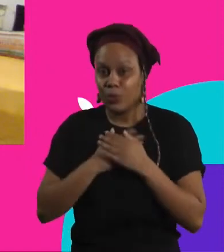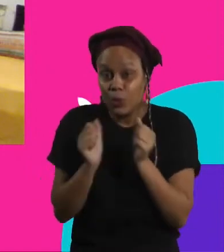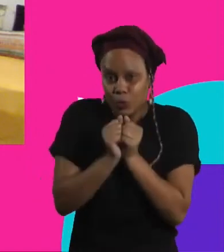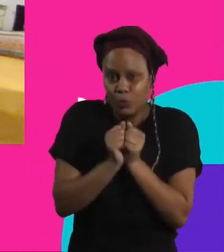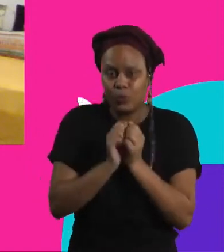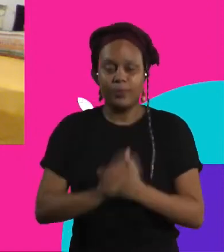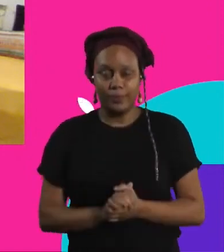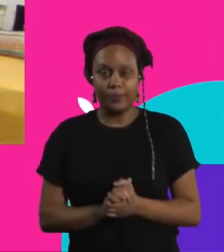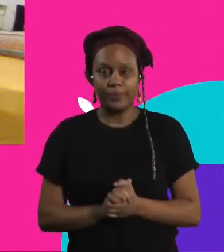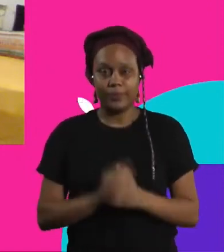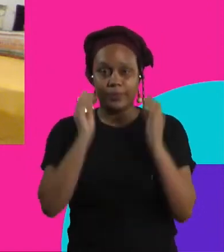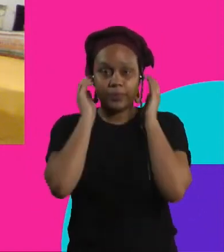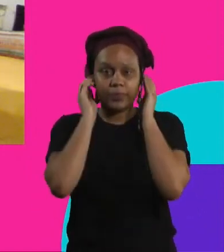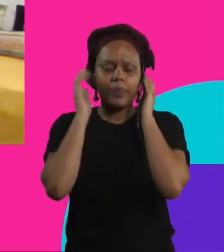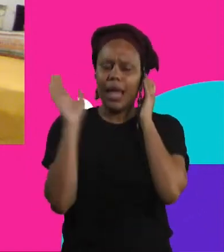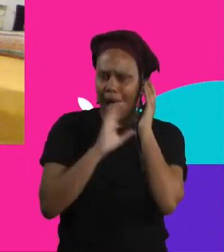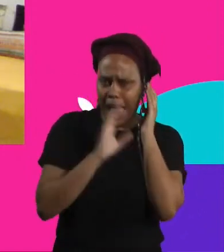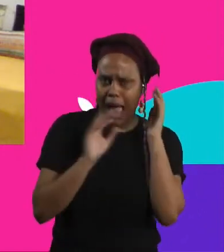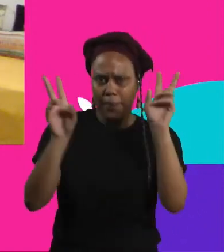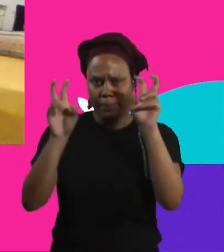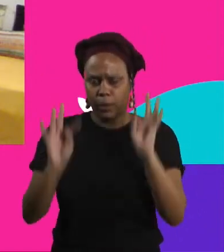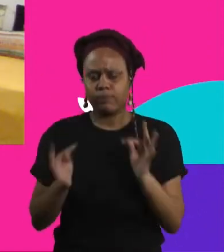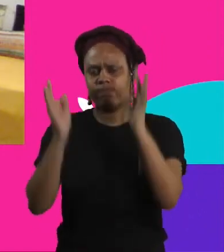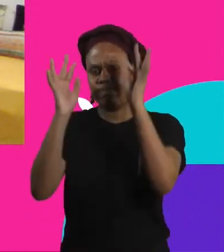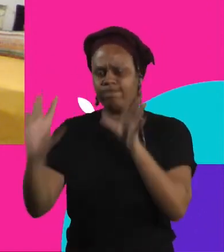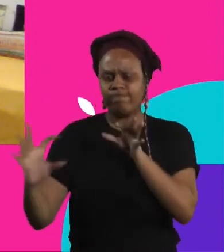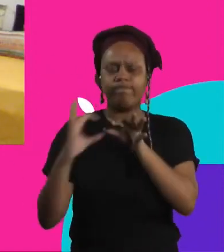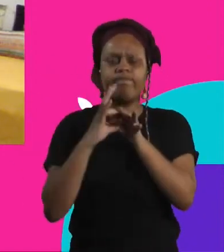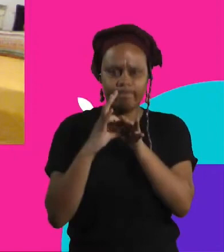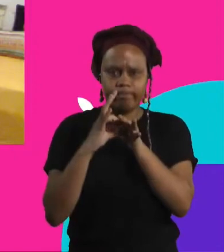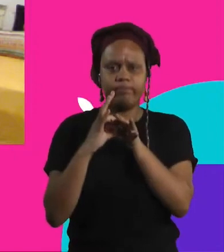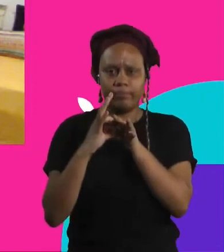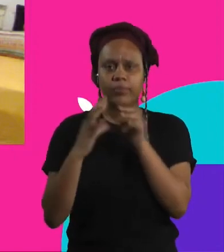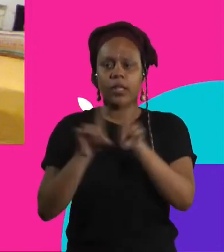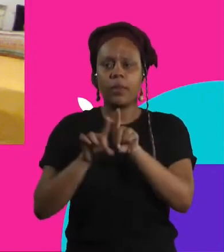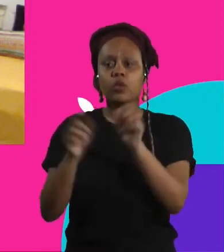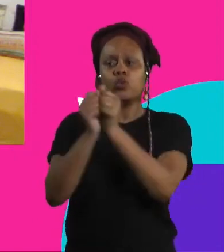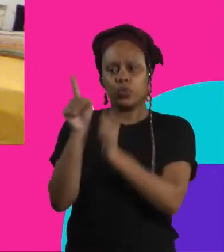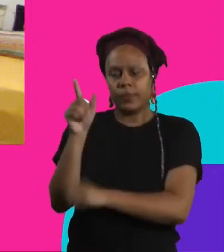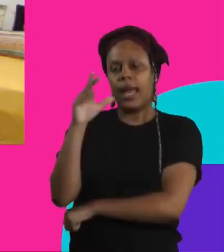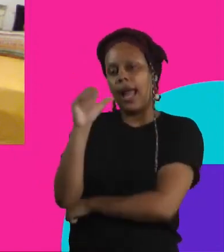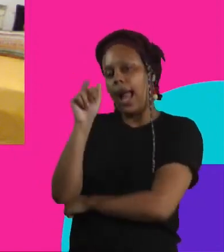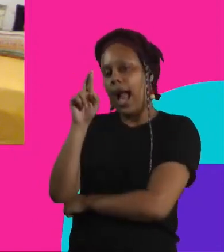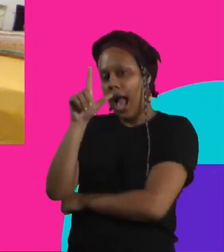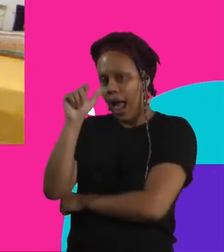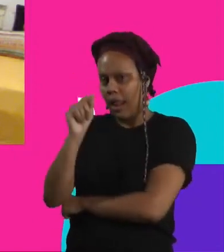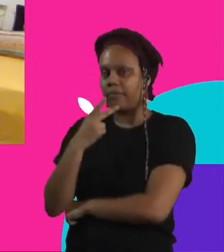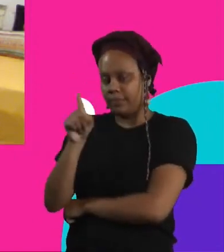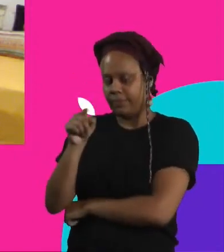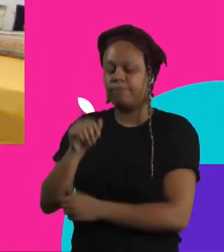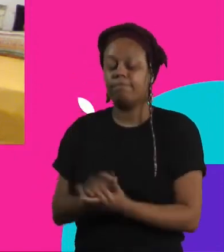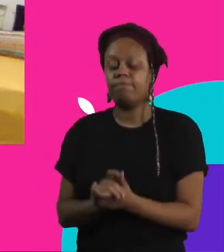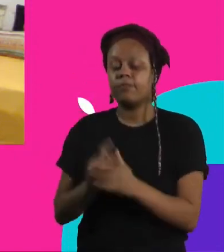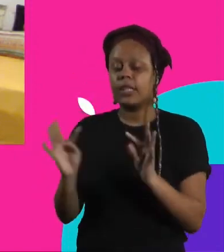queria rapidamente, falando em tecnologia, conectar com o que a Carla trouxe, né, de incluir mulheres na